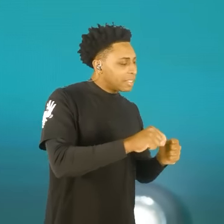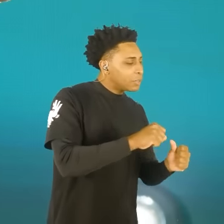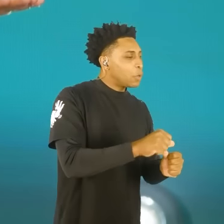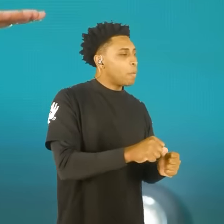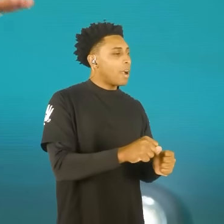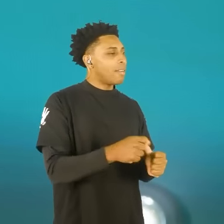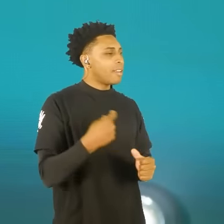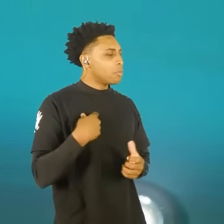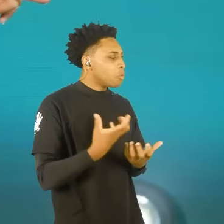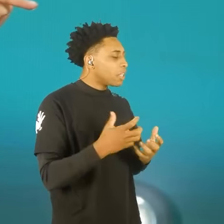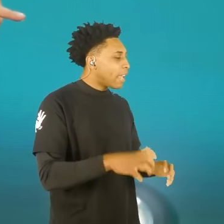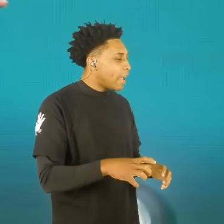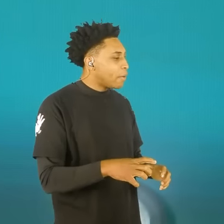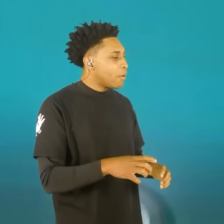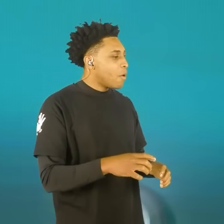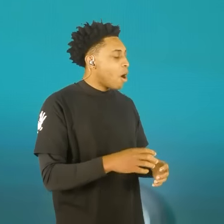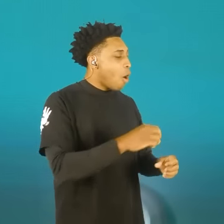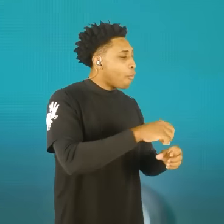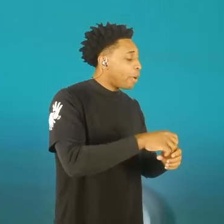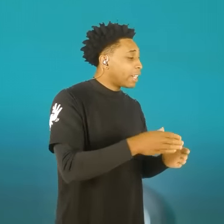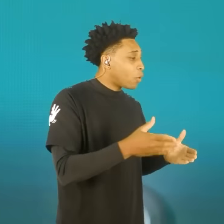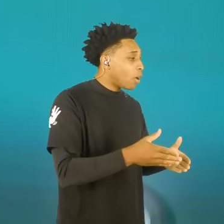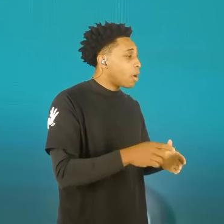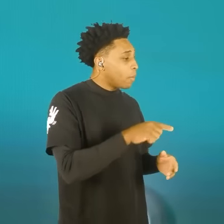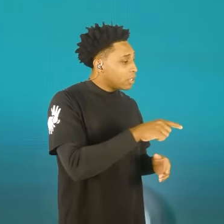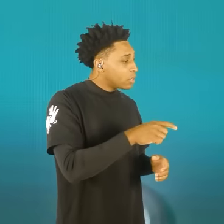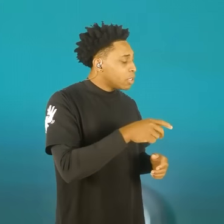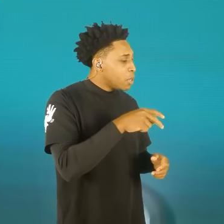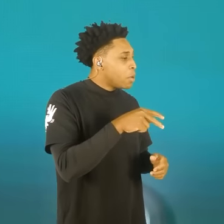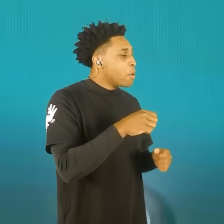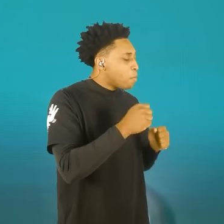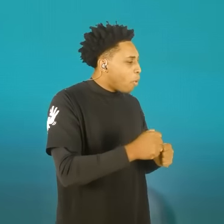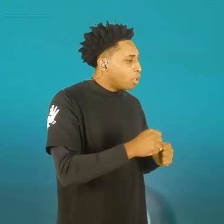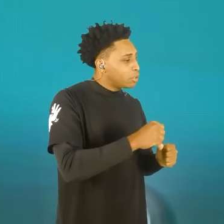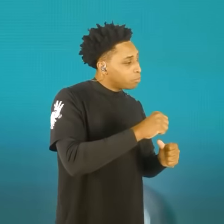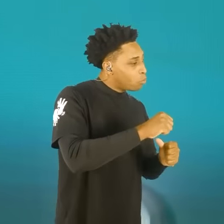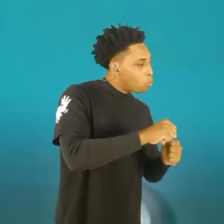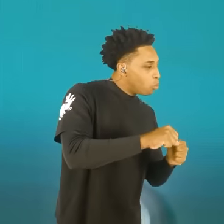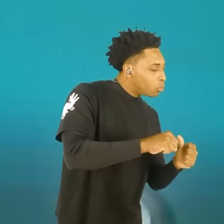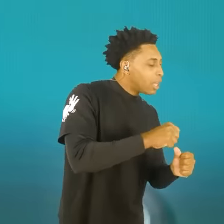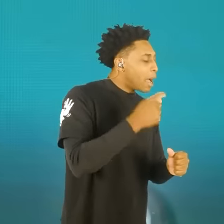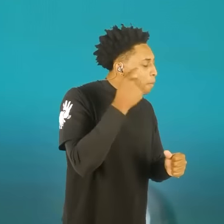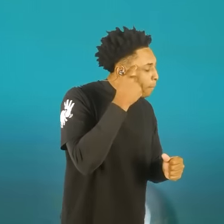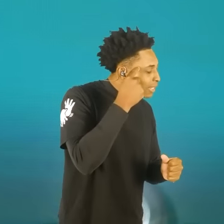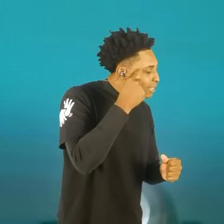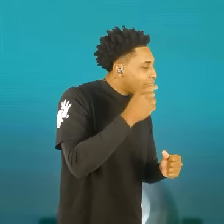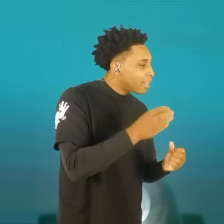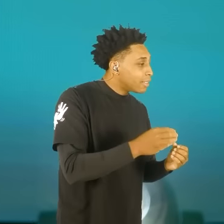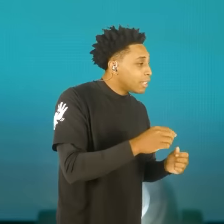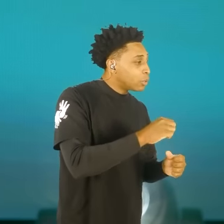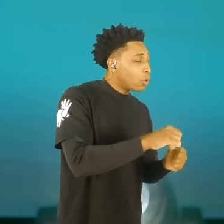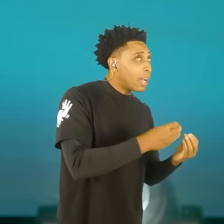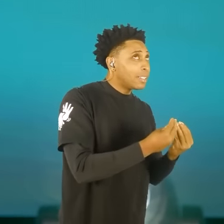estou rejeitando a sua oferta, mas não estou rejeitando você. Eu estou dizendo que você fez errado até aqui, mas isso não quer dizer que eu estou fechando as portas